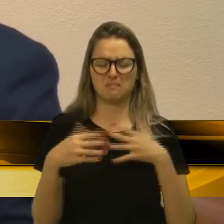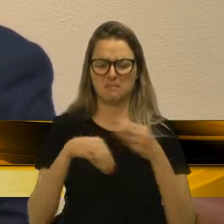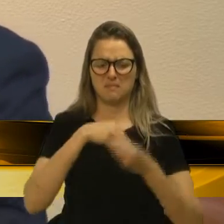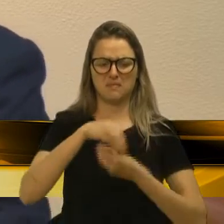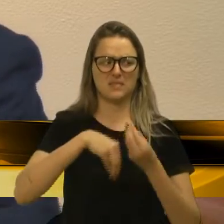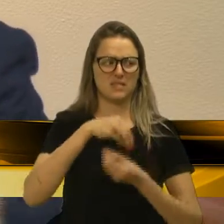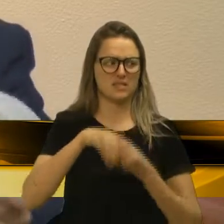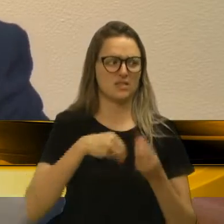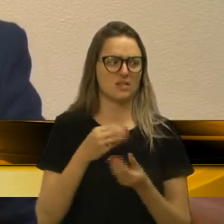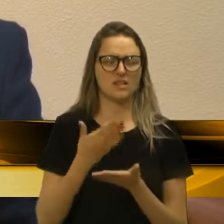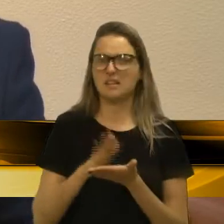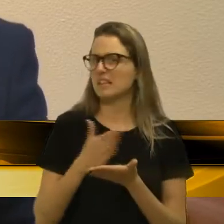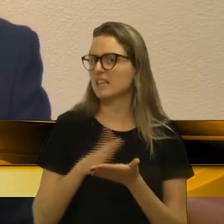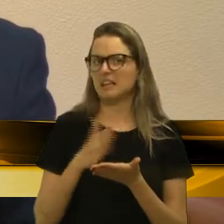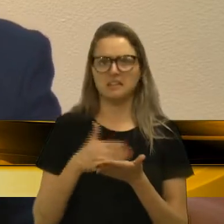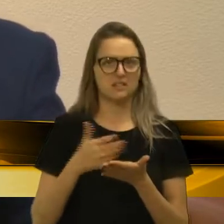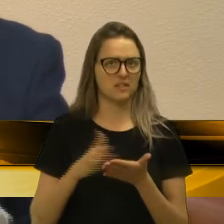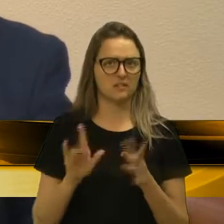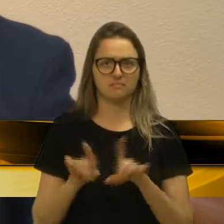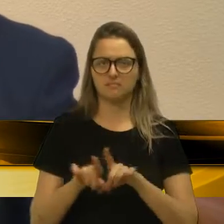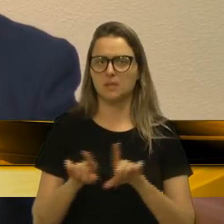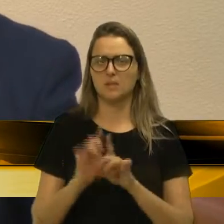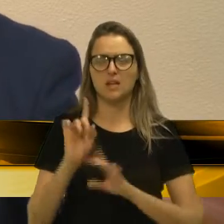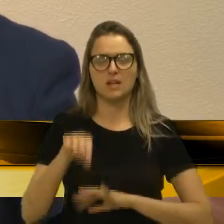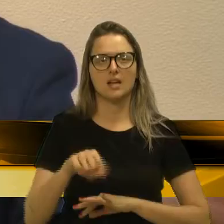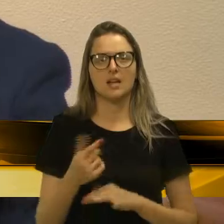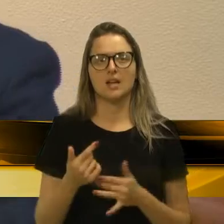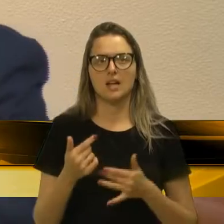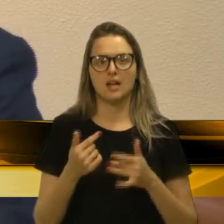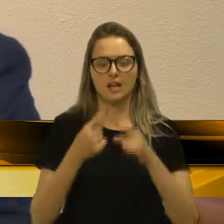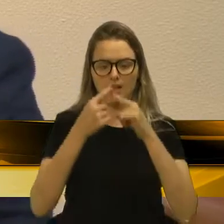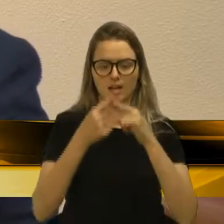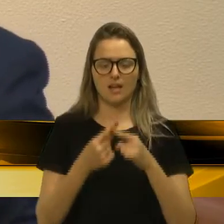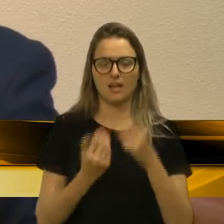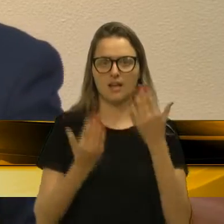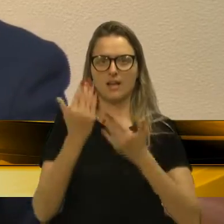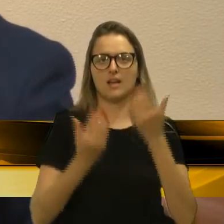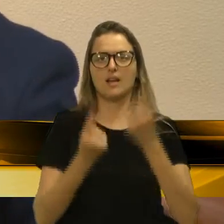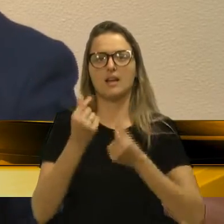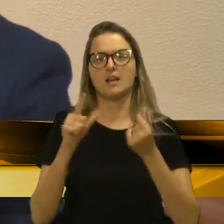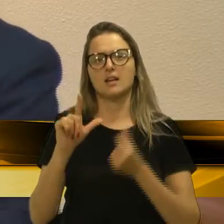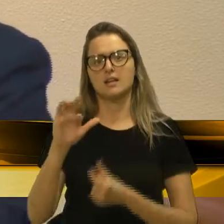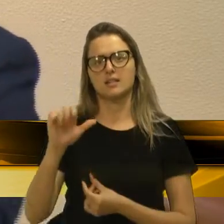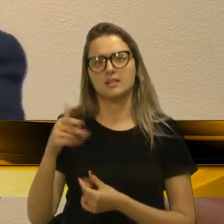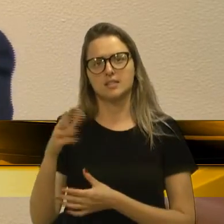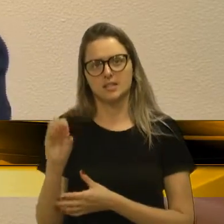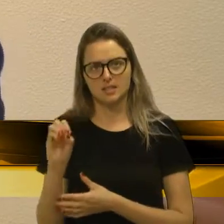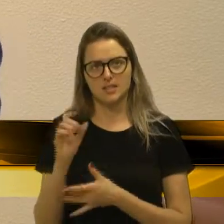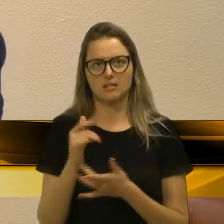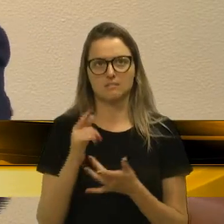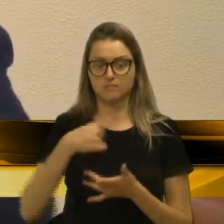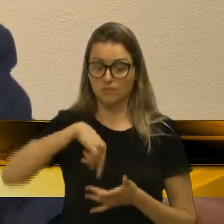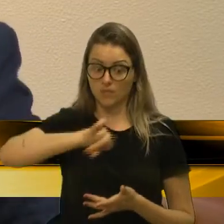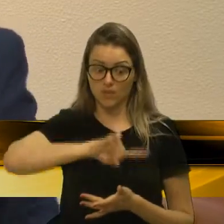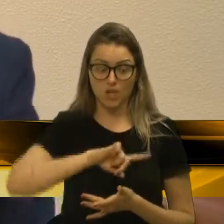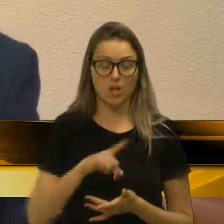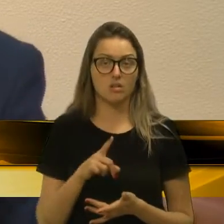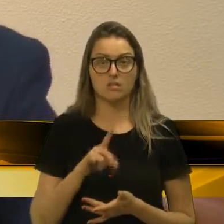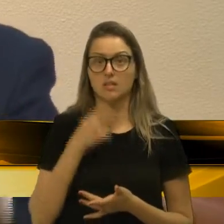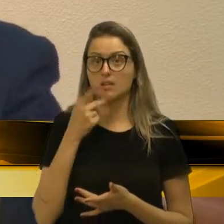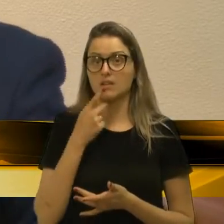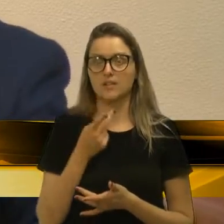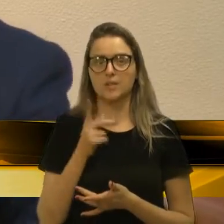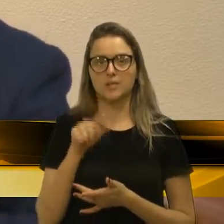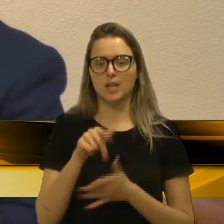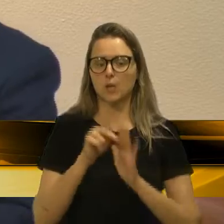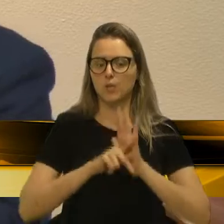Nós estamos falando aqui de transmissões ao vivo, de licitações, nós estamos falando aqui de transparência, nós estamos falando aqui que tem que ser o projeto de